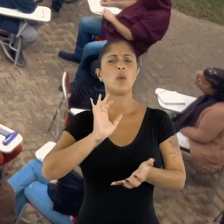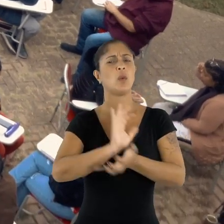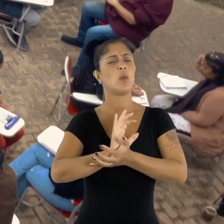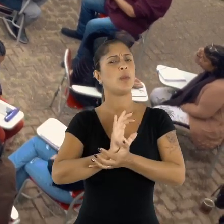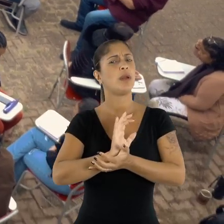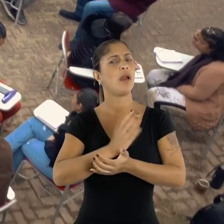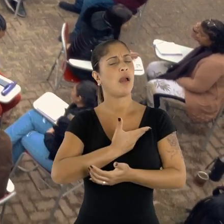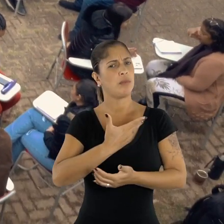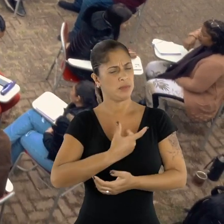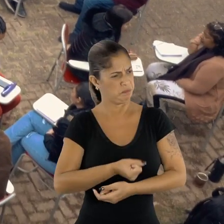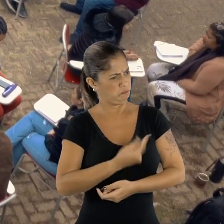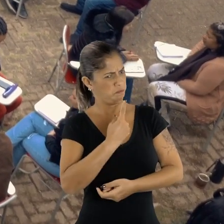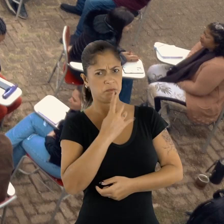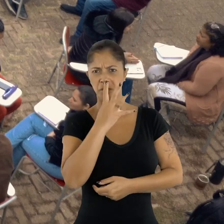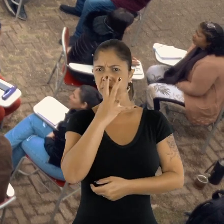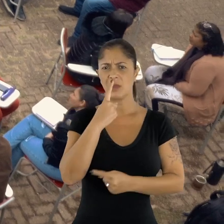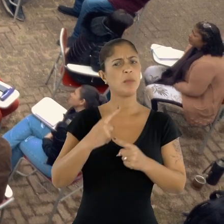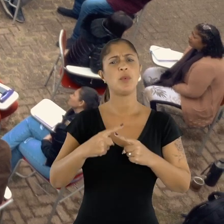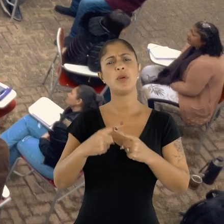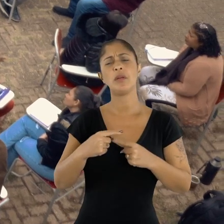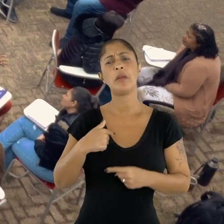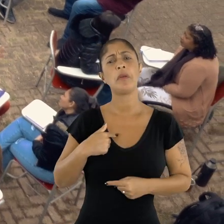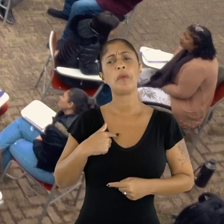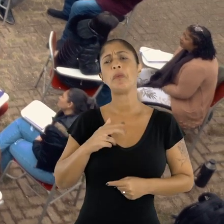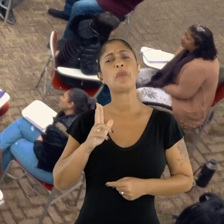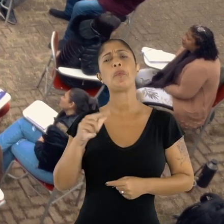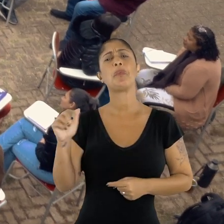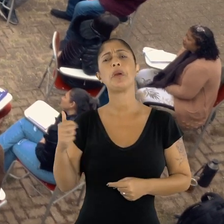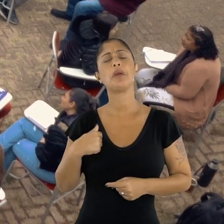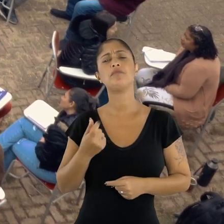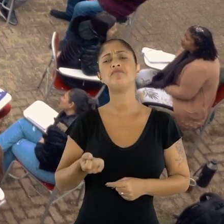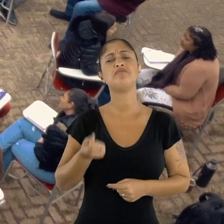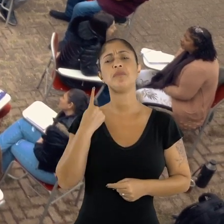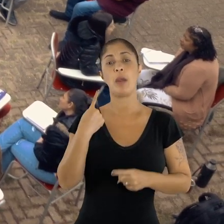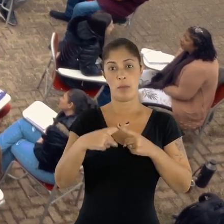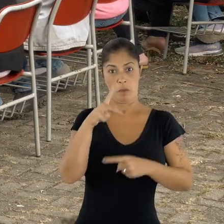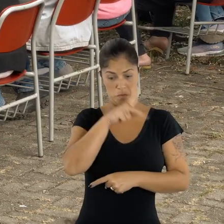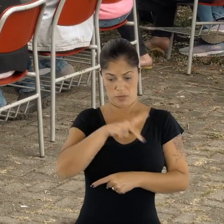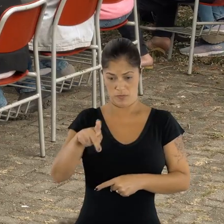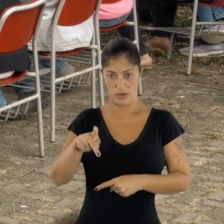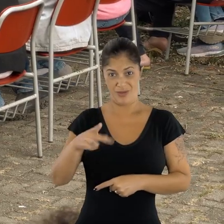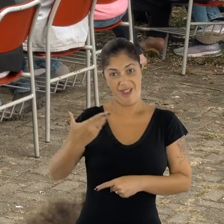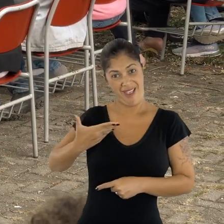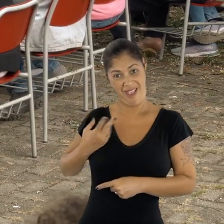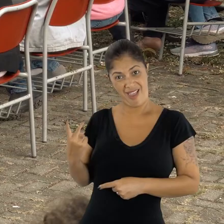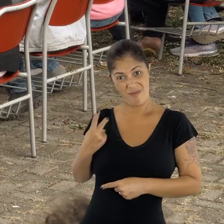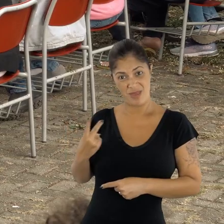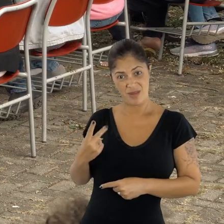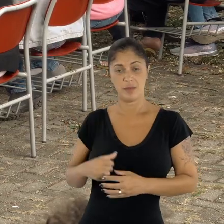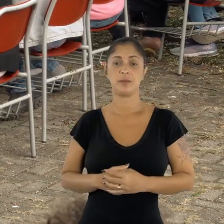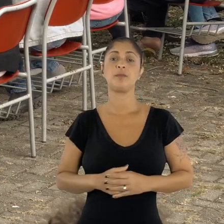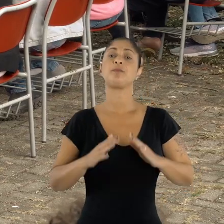amigos, e eu e os meus amigos nos espantávamos. E por que eu nunca me espantei quando isso era dito